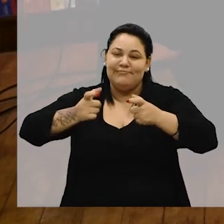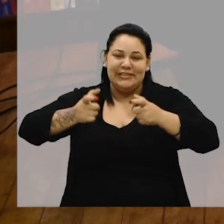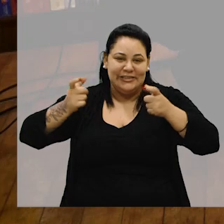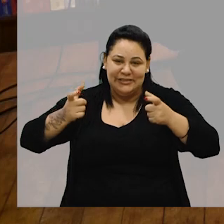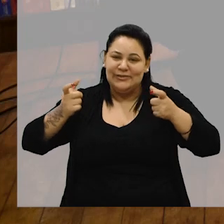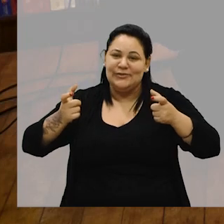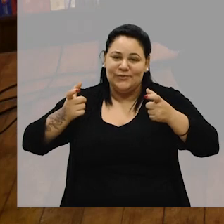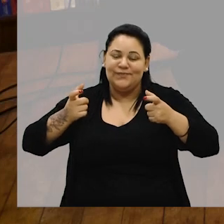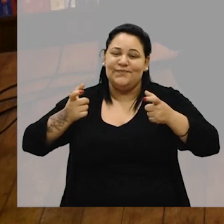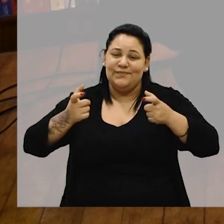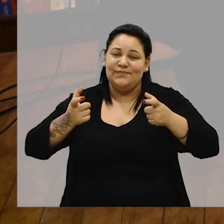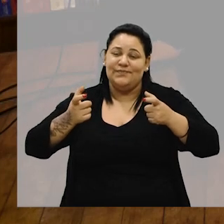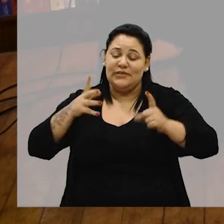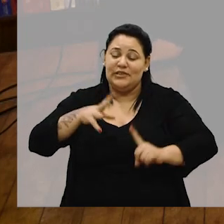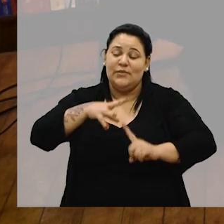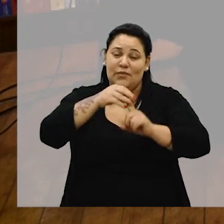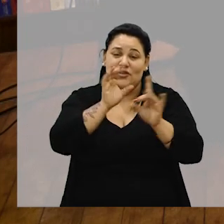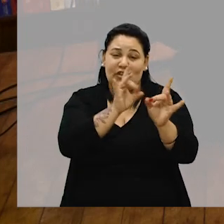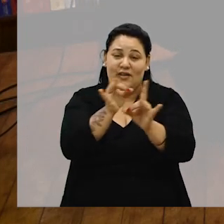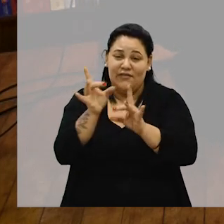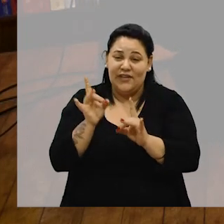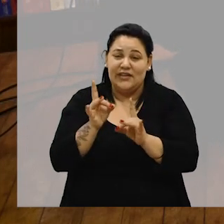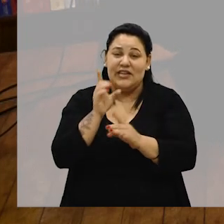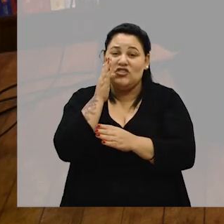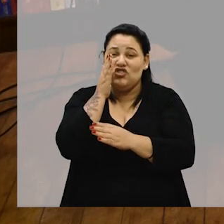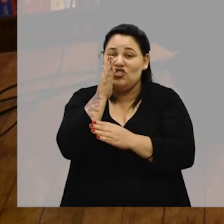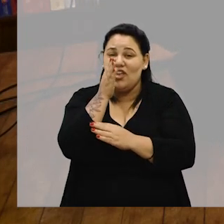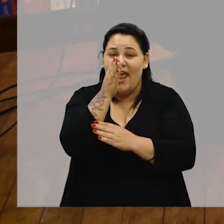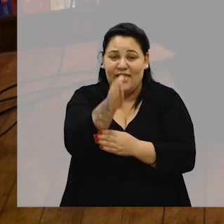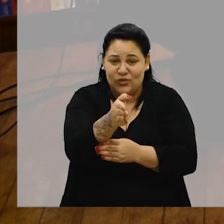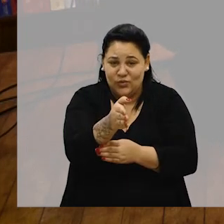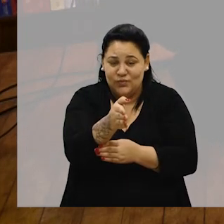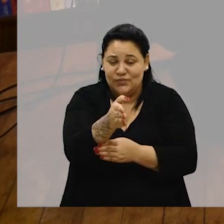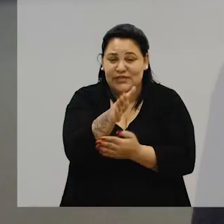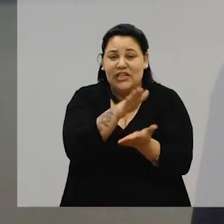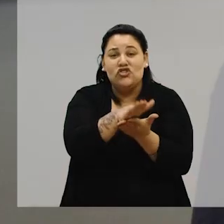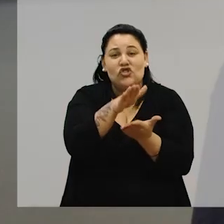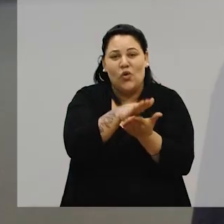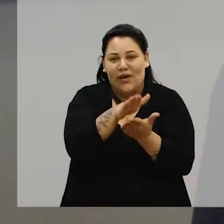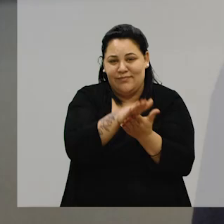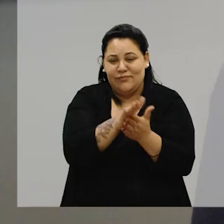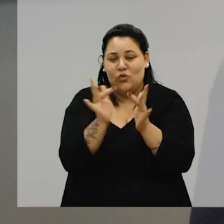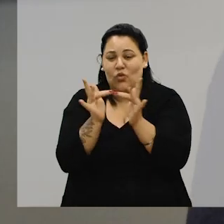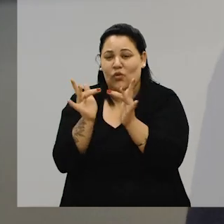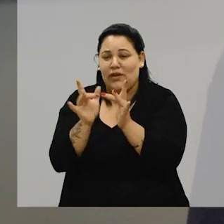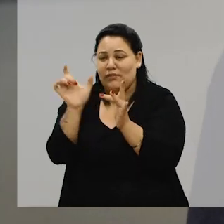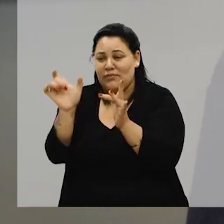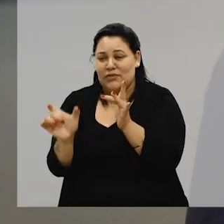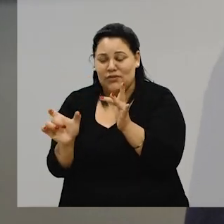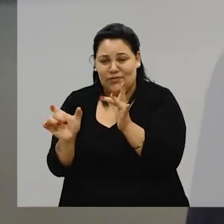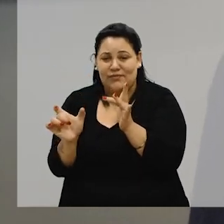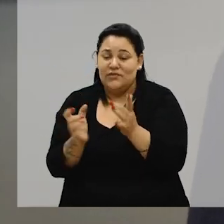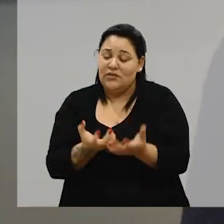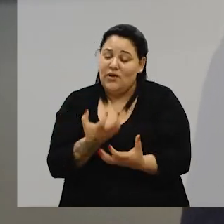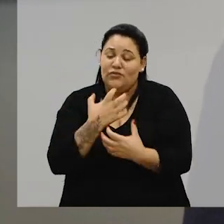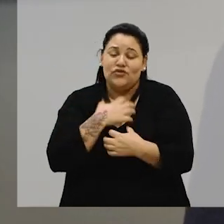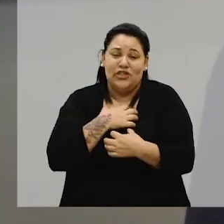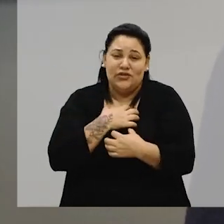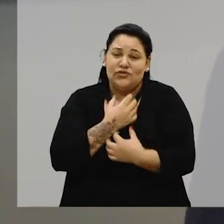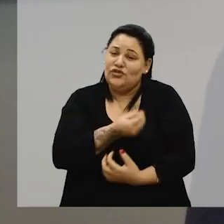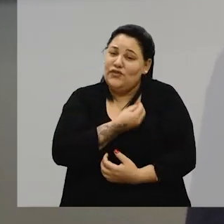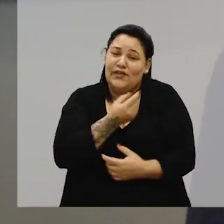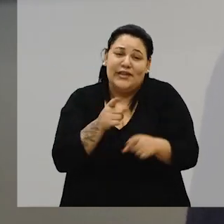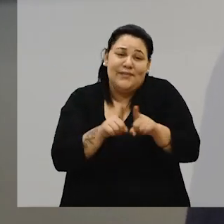aumenta, né, inclusive com a venda hoje direta das editoras, né, vendendo direto para o consumidor final. Então, por quê? É uma forma